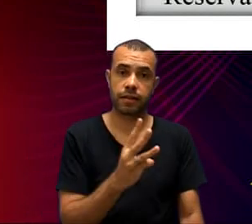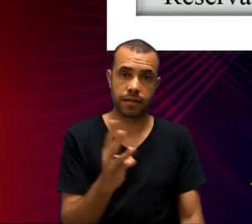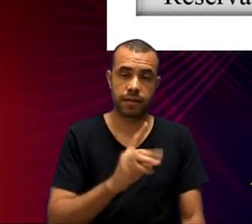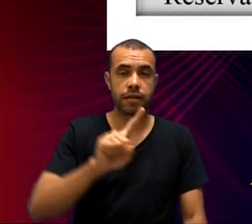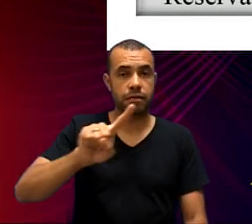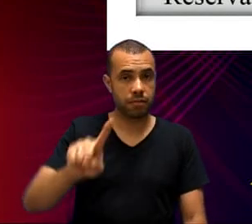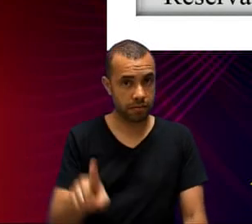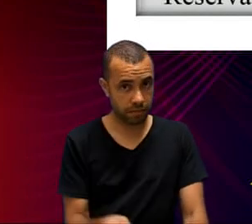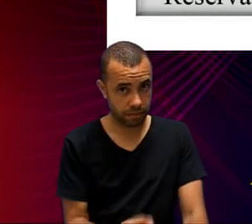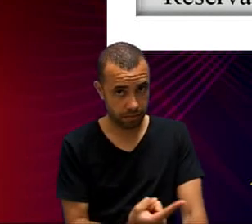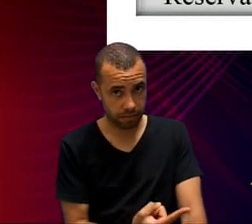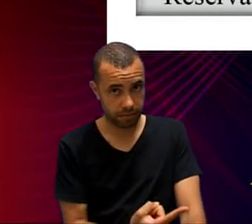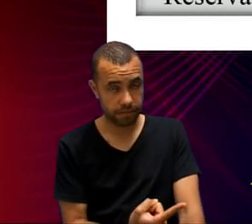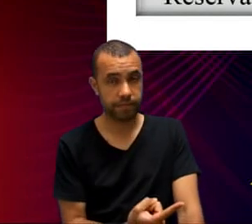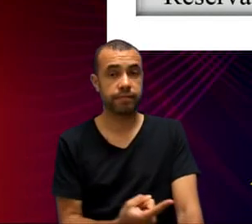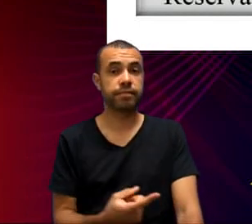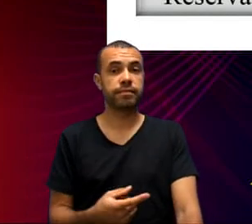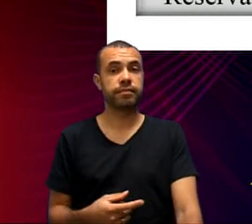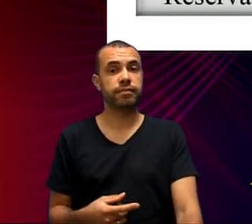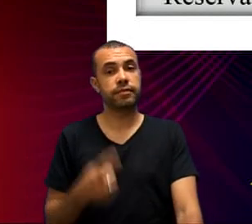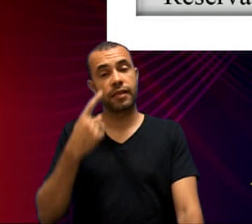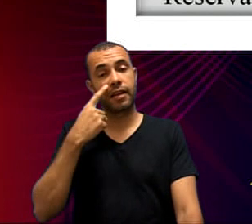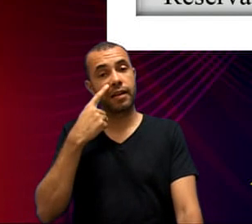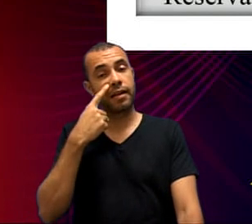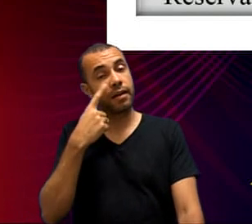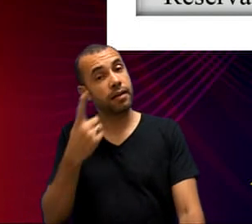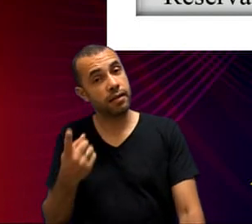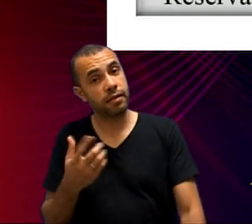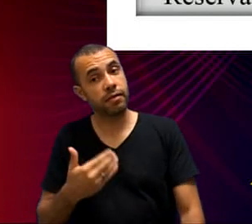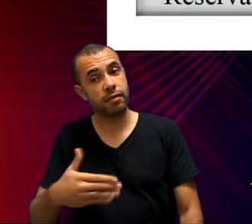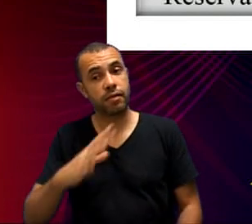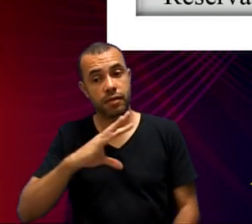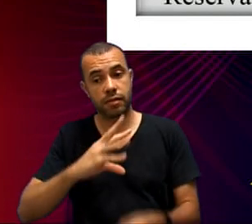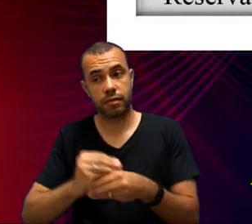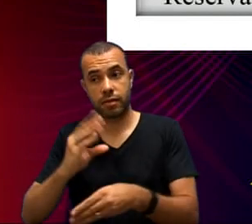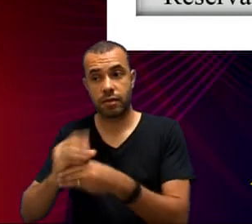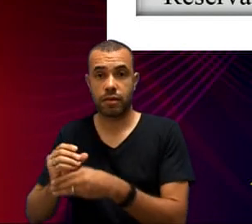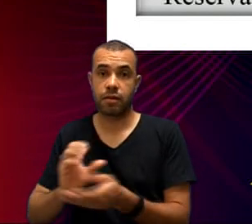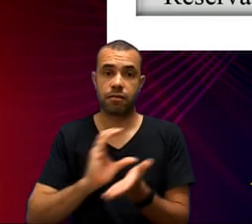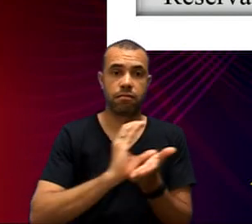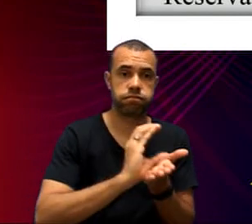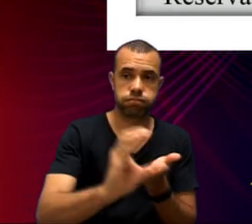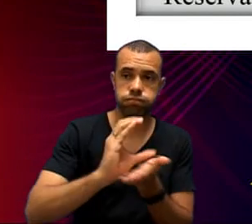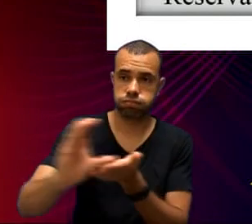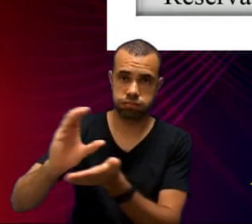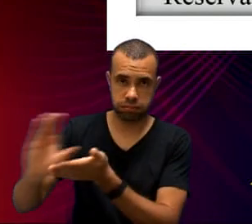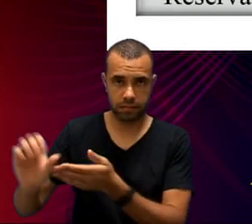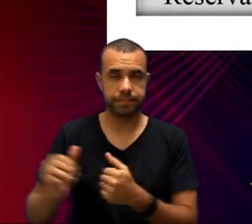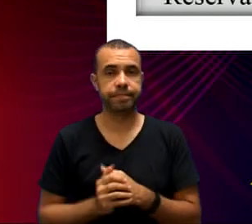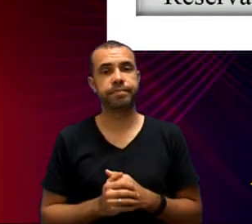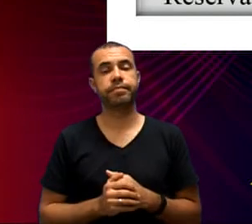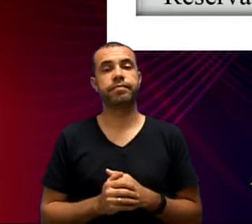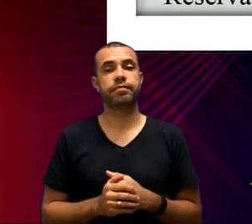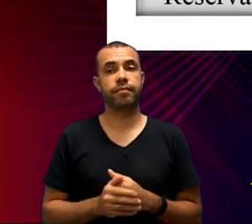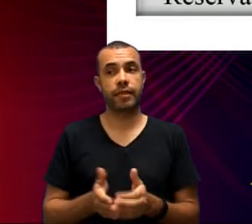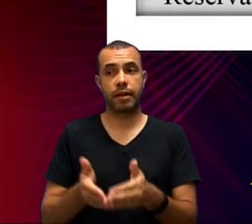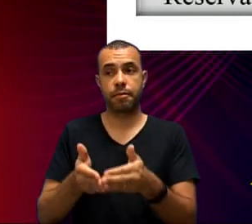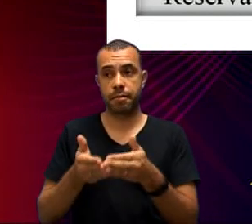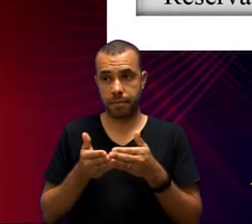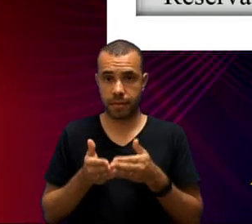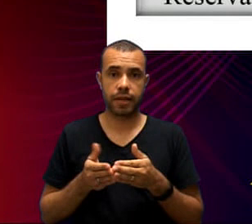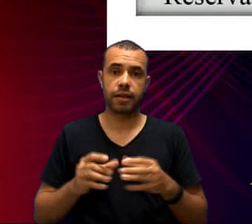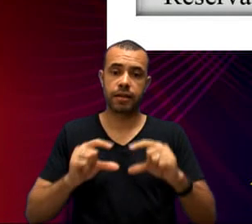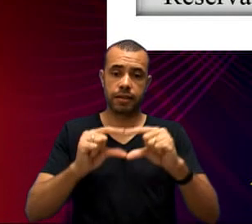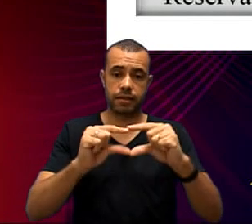R$ 33 milhões para a fazer frente aí à questão das emendas impositivas. Peço aos senhores que não